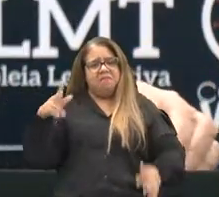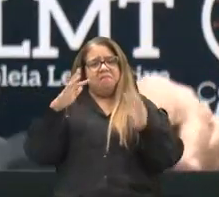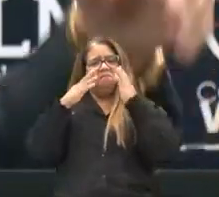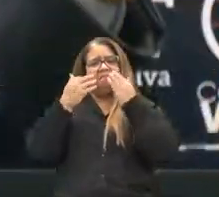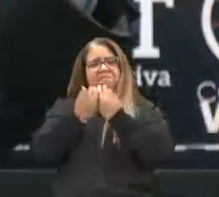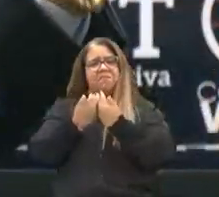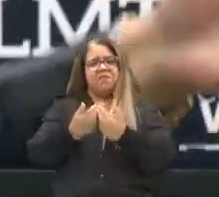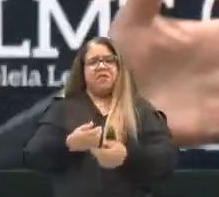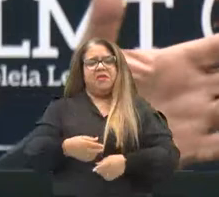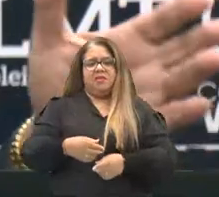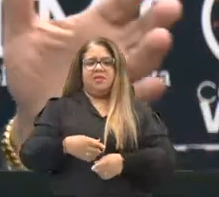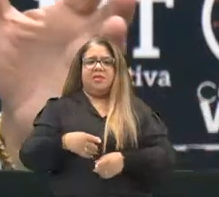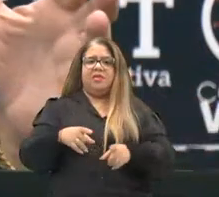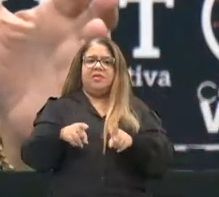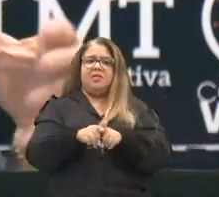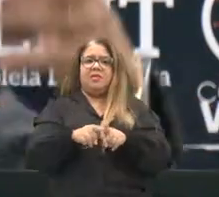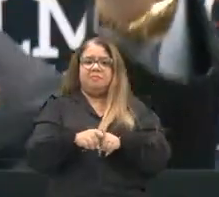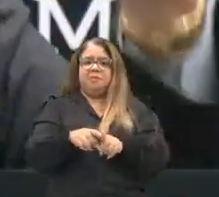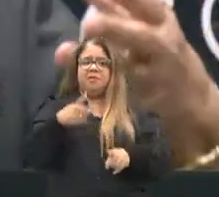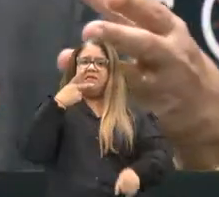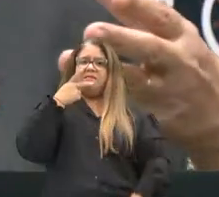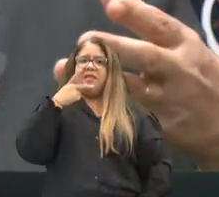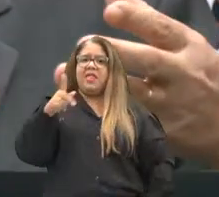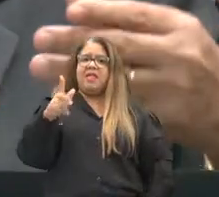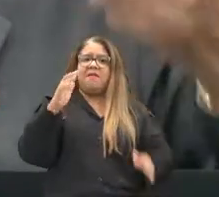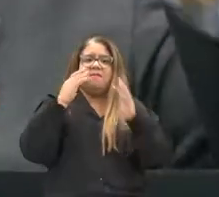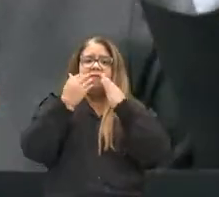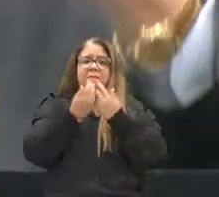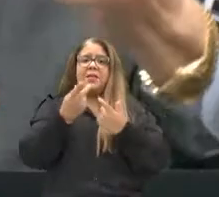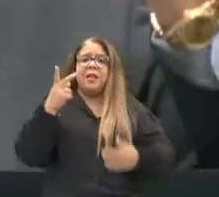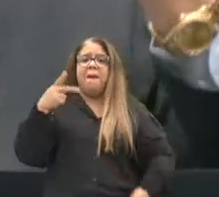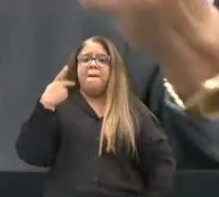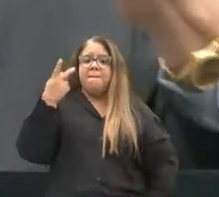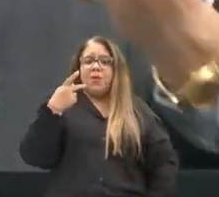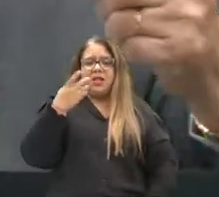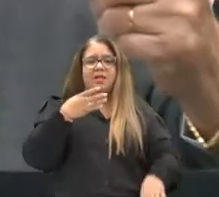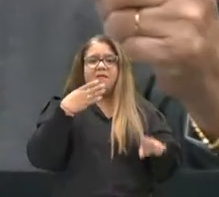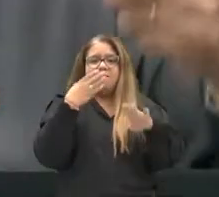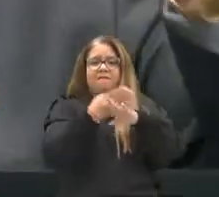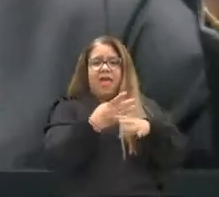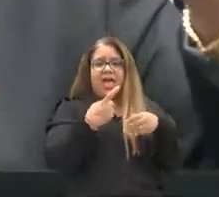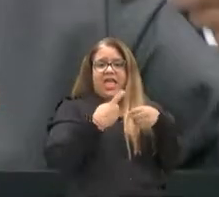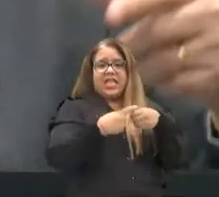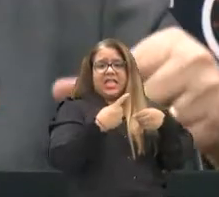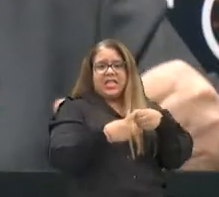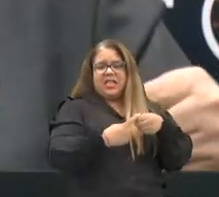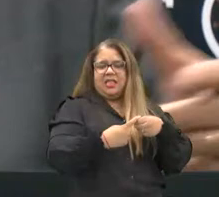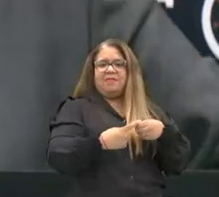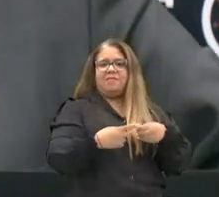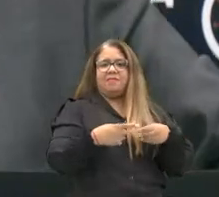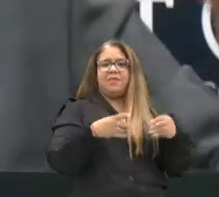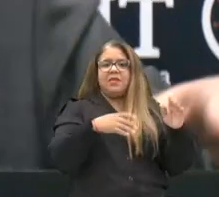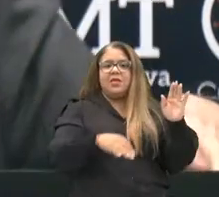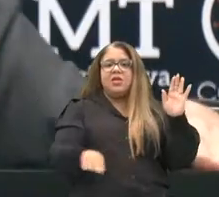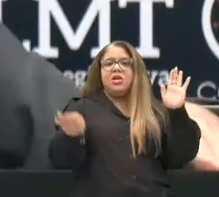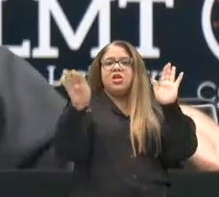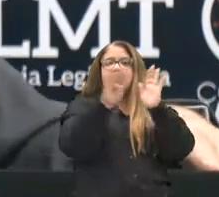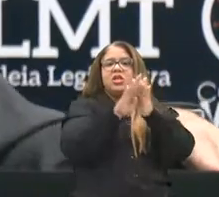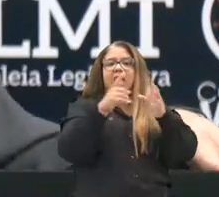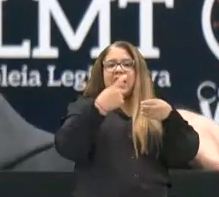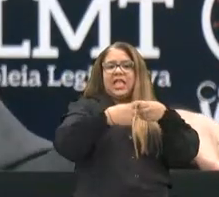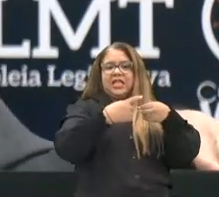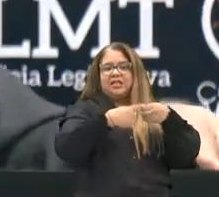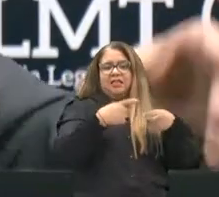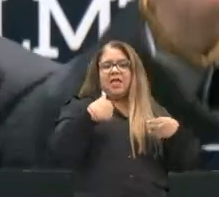Arruda, de João Vilas Boas, que eram políticos, quando ia numa cidade, eu lembro muito bem da criança na Várzea Grande,